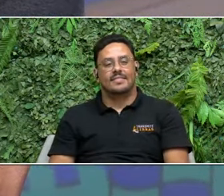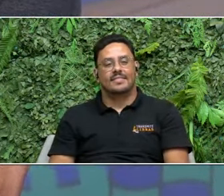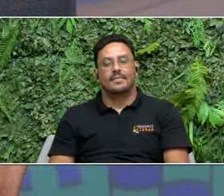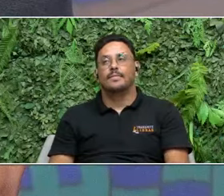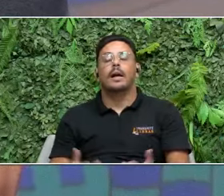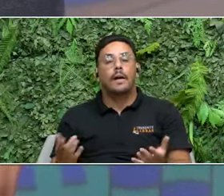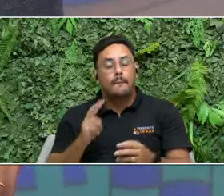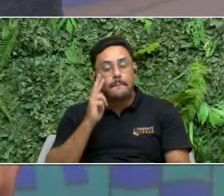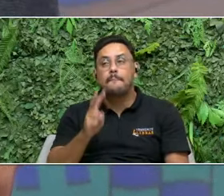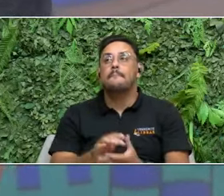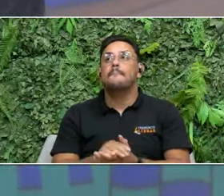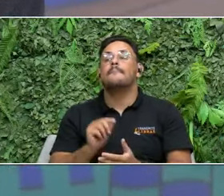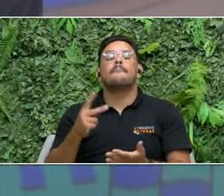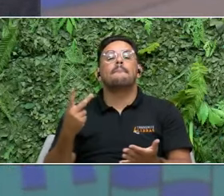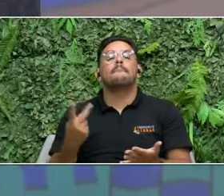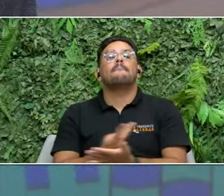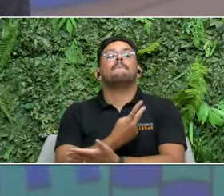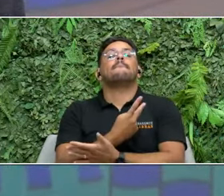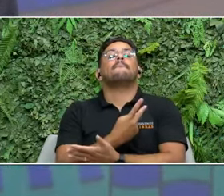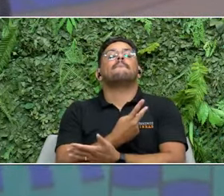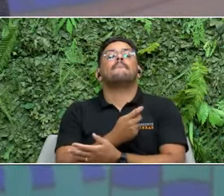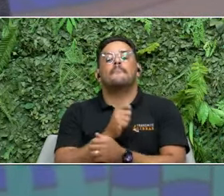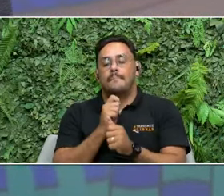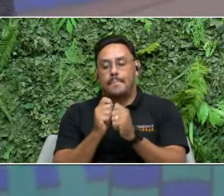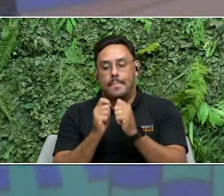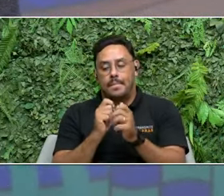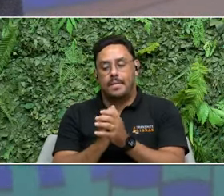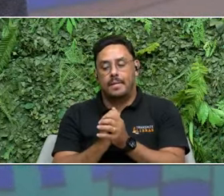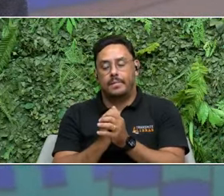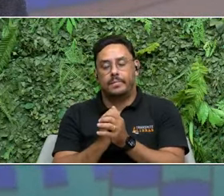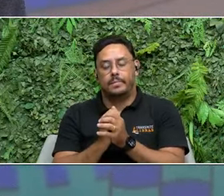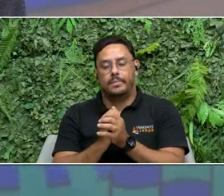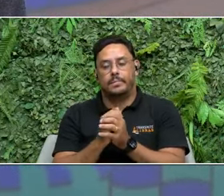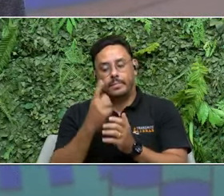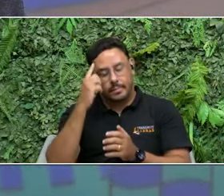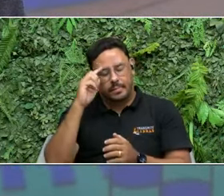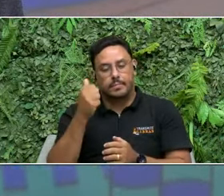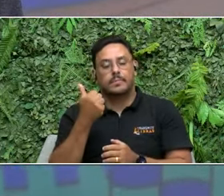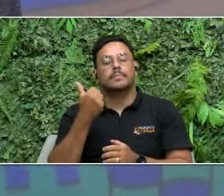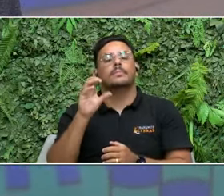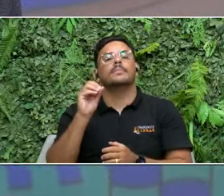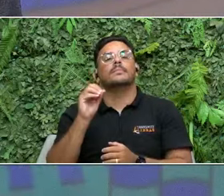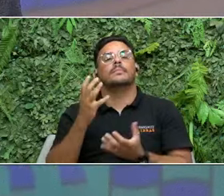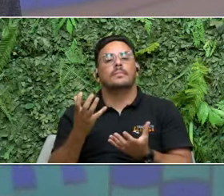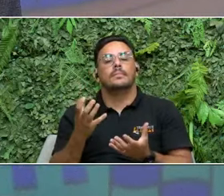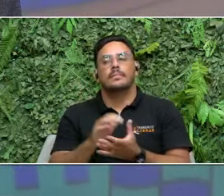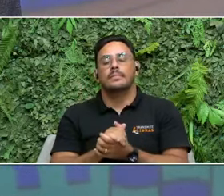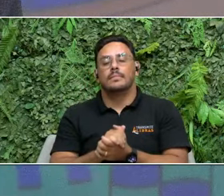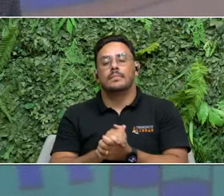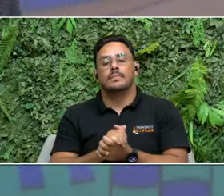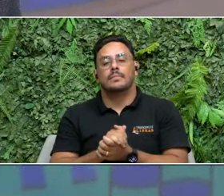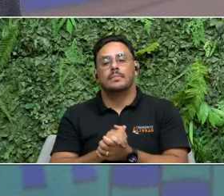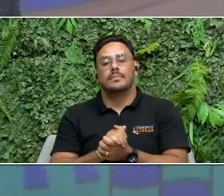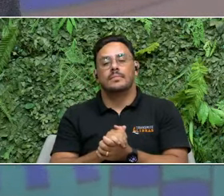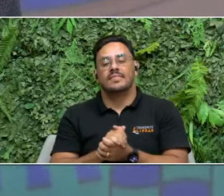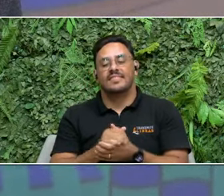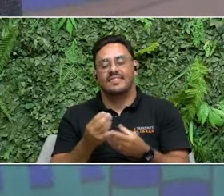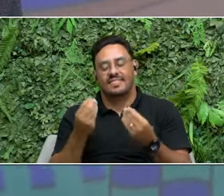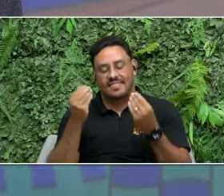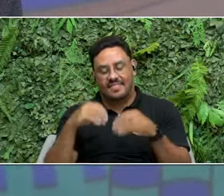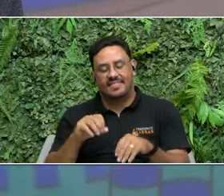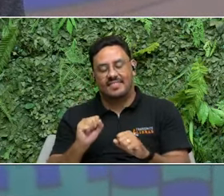ol Vamos ver aí o que vai acontecer nas entrevistas Nat nós vamos casar é dia 10 viu filha dá tempo de desistir ainda você ficar enchendo o saco demais